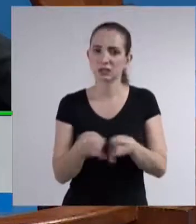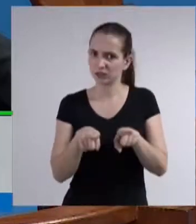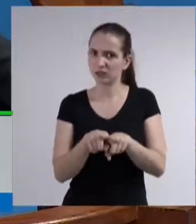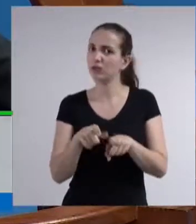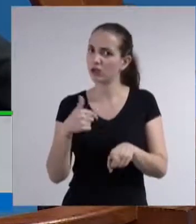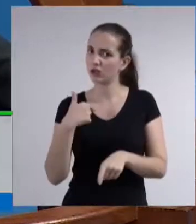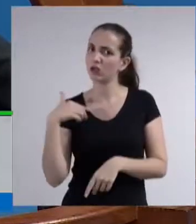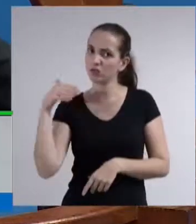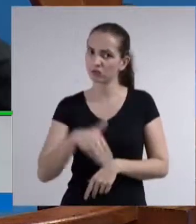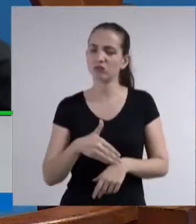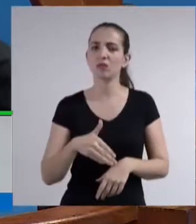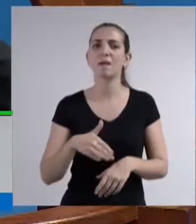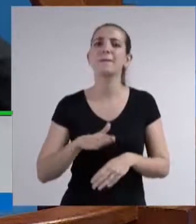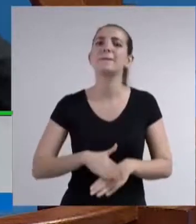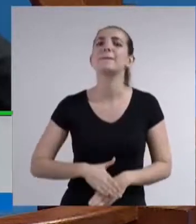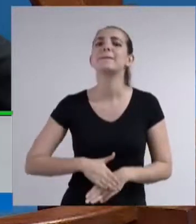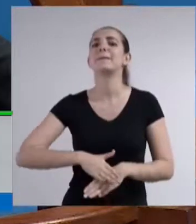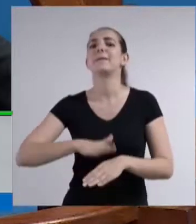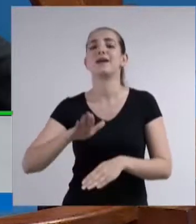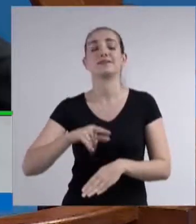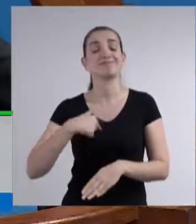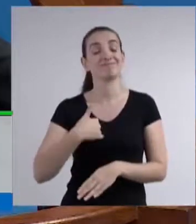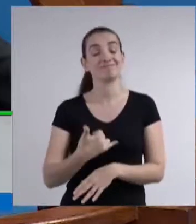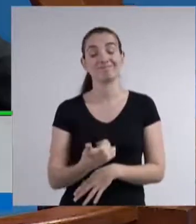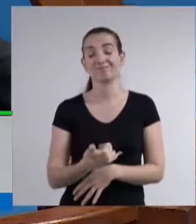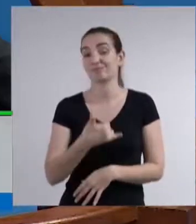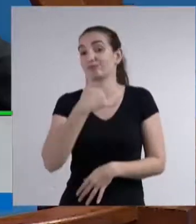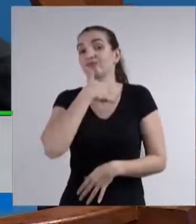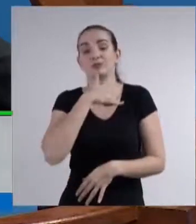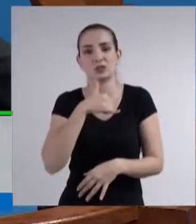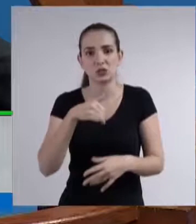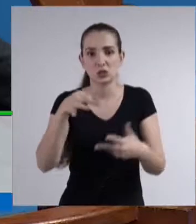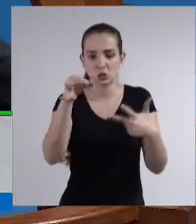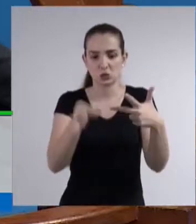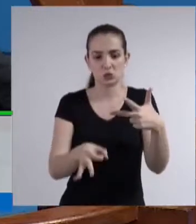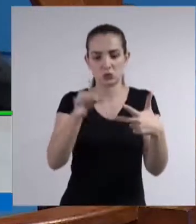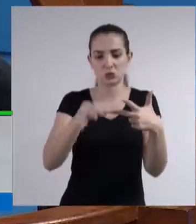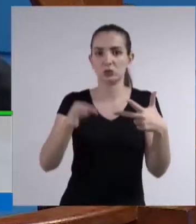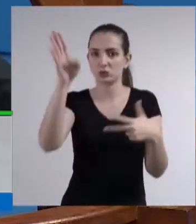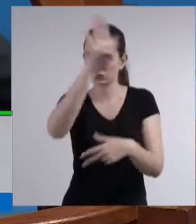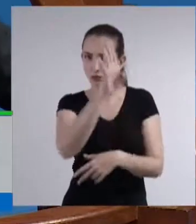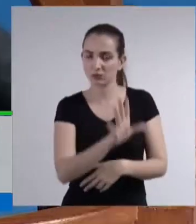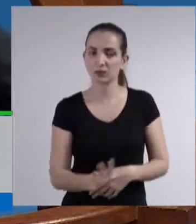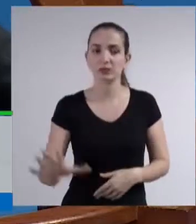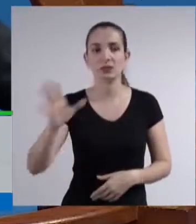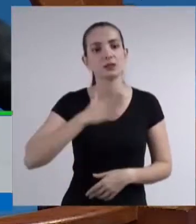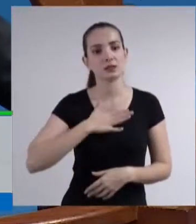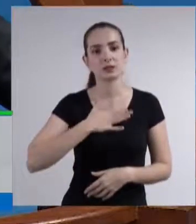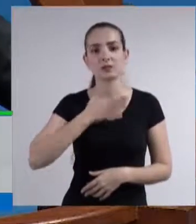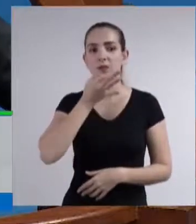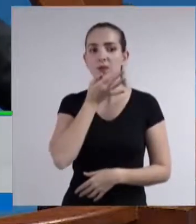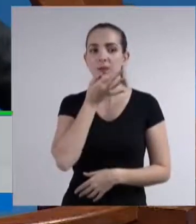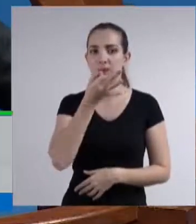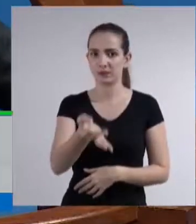venho ficando cada vez mais decepcionado com o Poder Judiciário do Brasil, a meu ver,